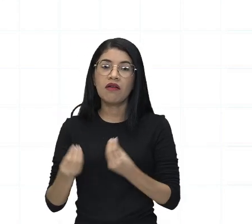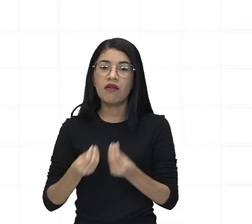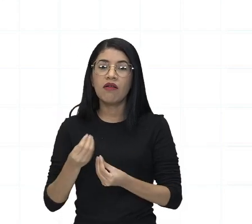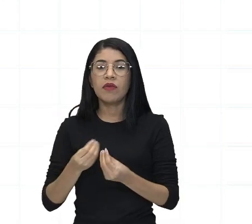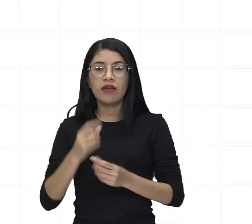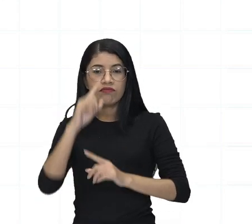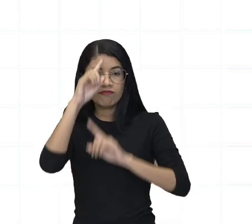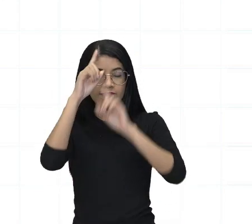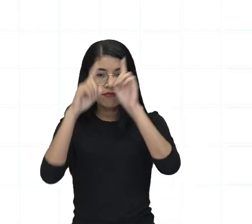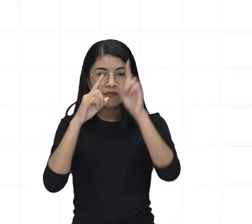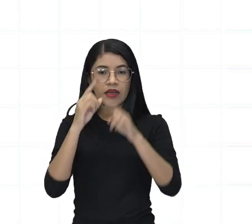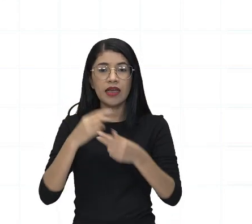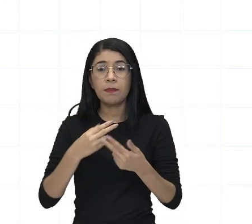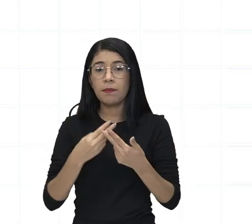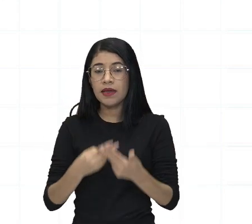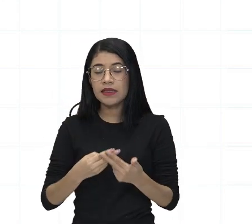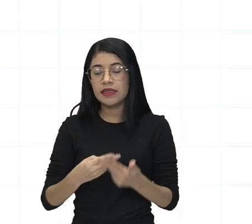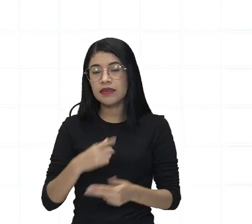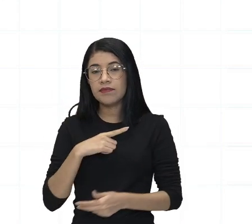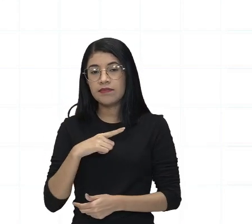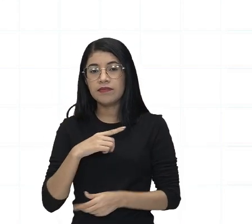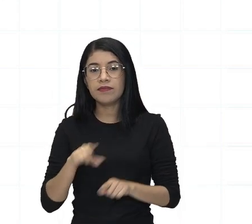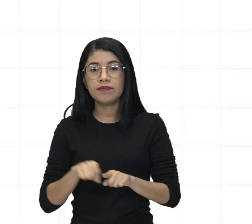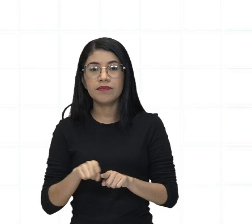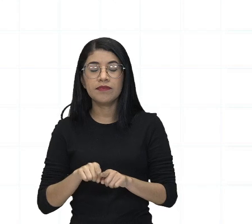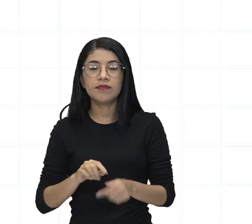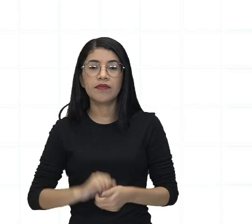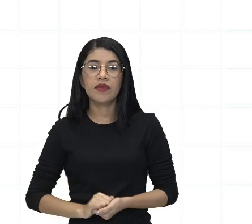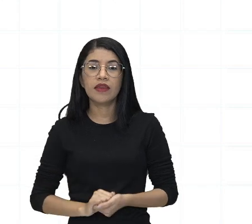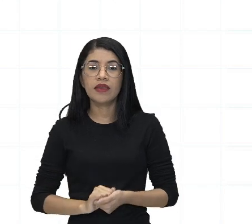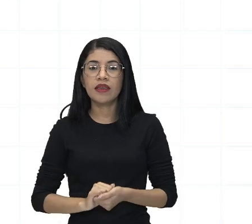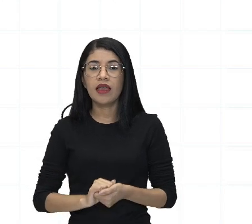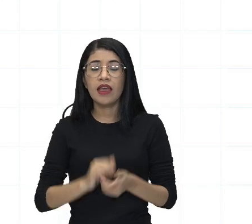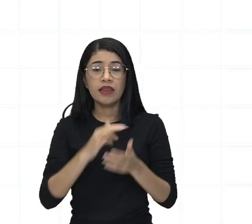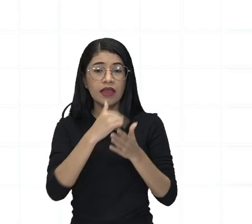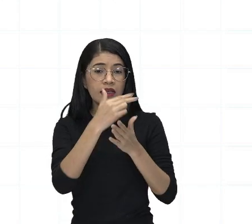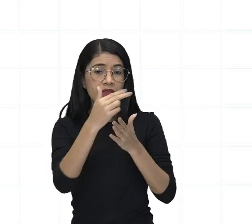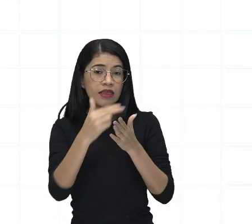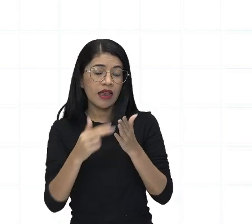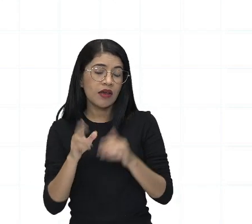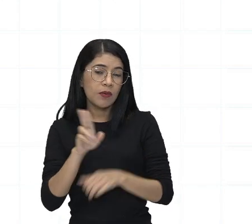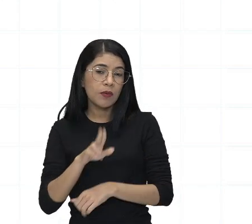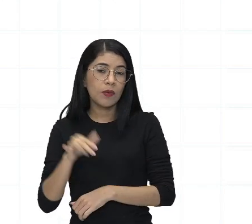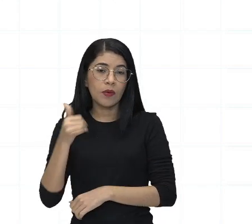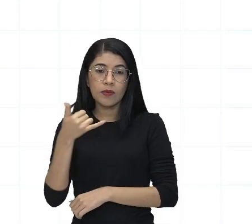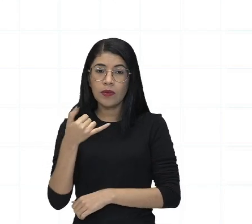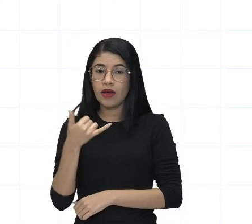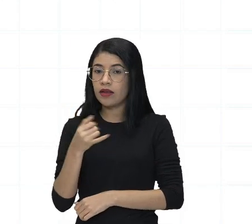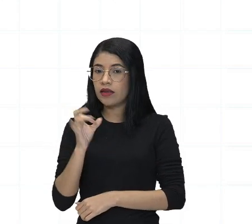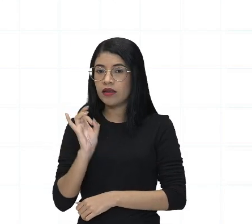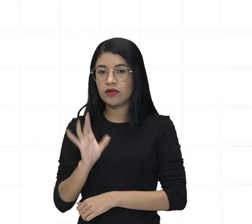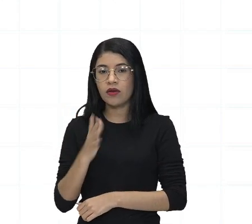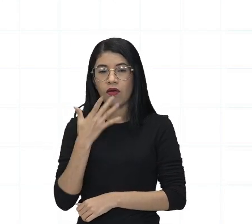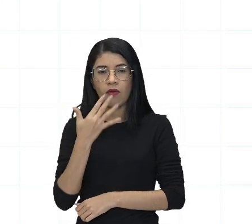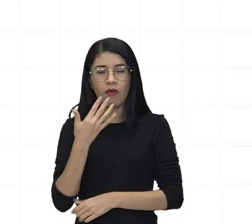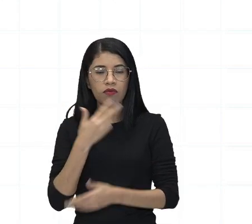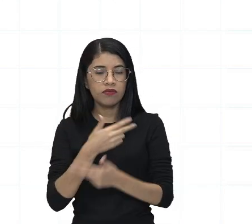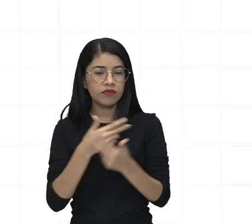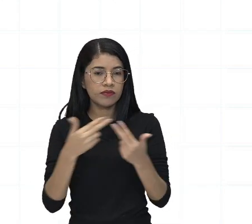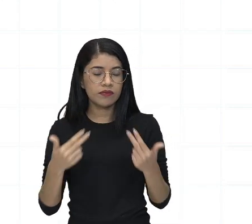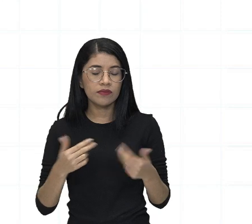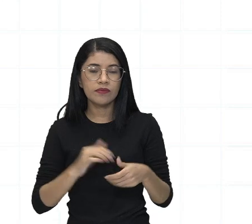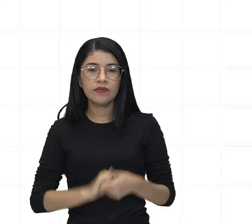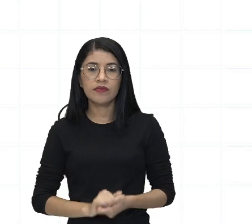hobbyista, paciente. Seus desenhos são criados usando exclusivamente canetas esferográficas coloridas. O jovem diz